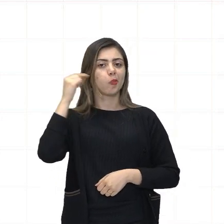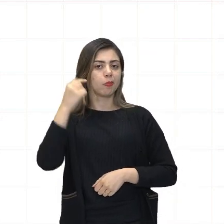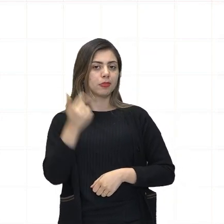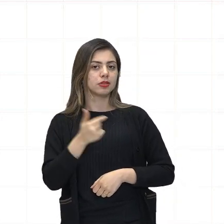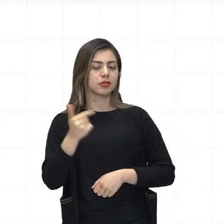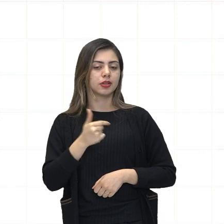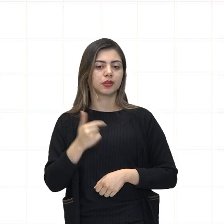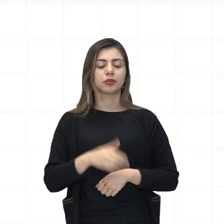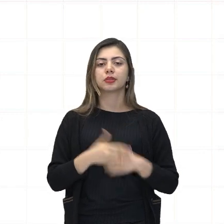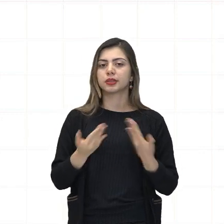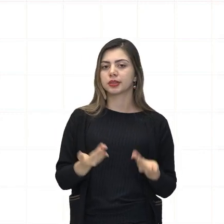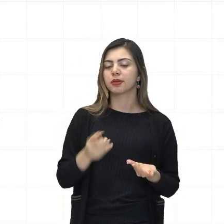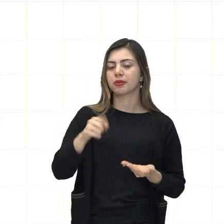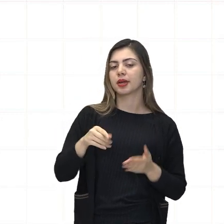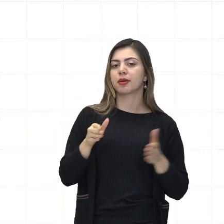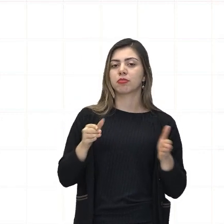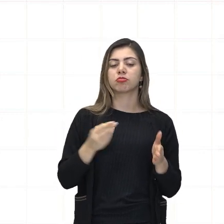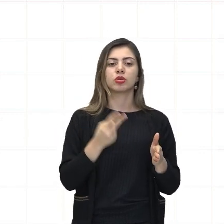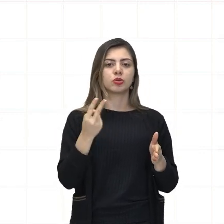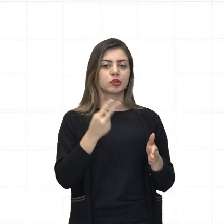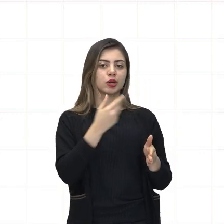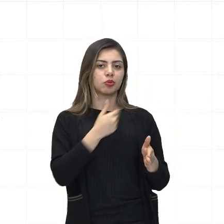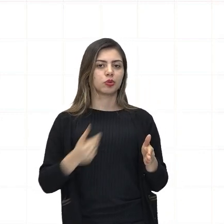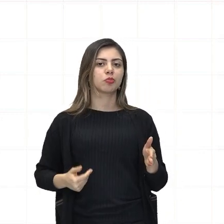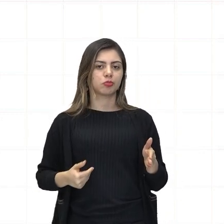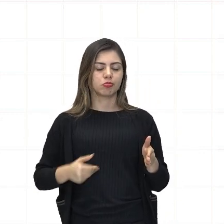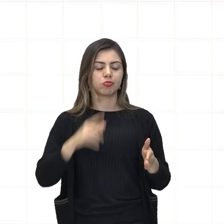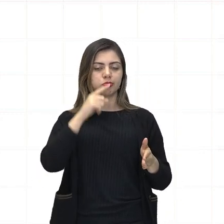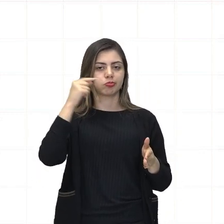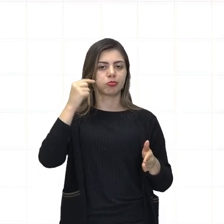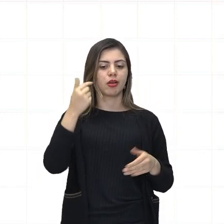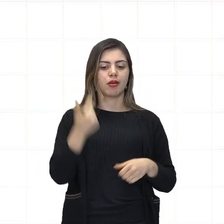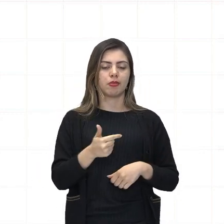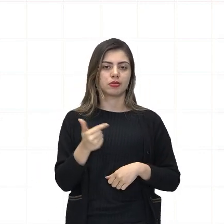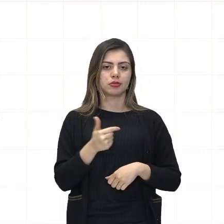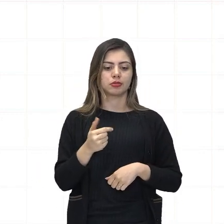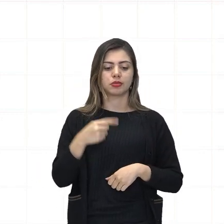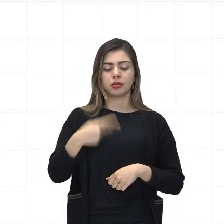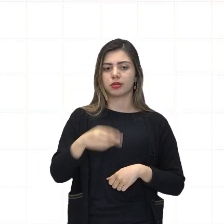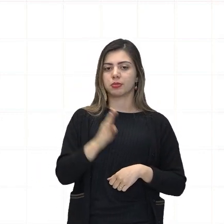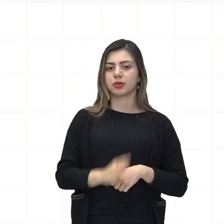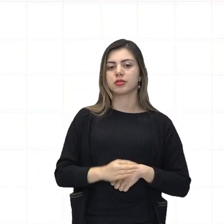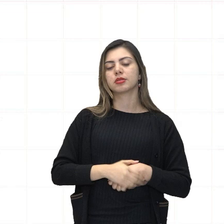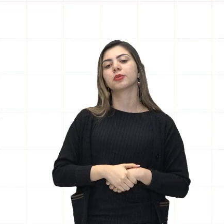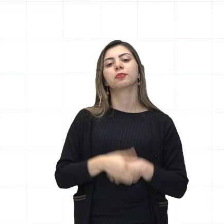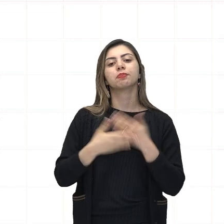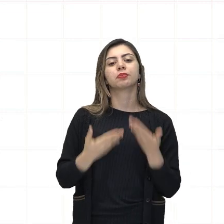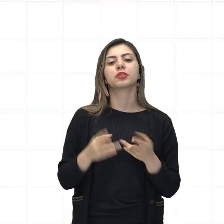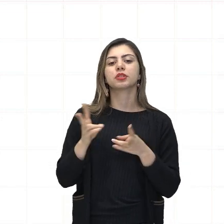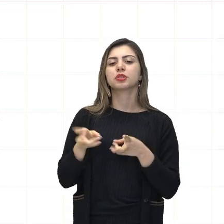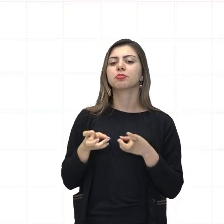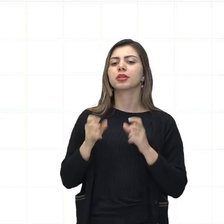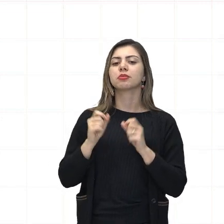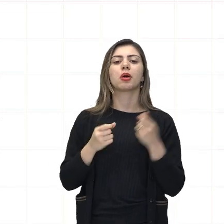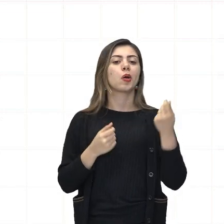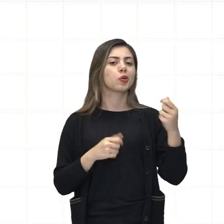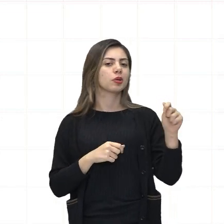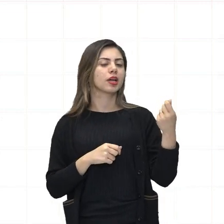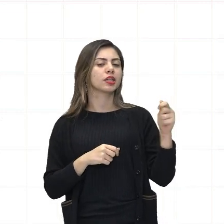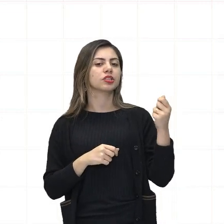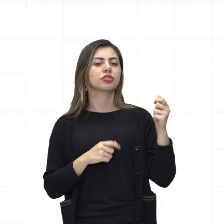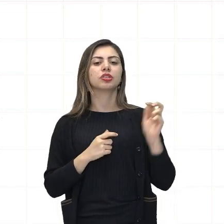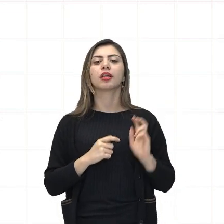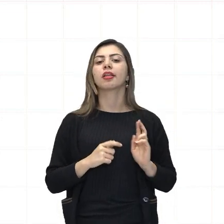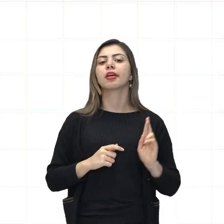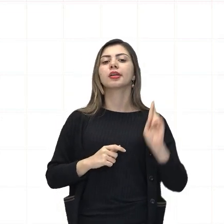que à época era o segundo imperador brasileiro. A gente vê que a Argentina estava ali sob